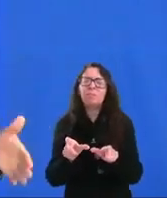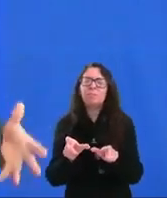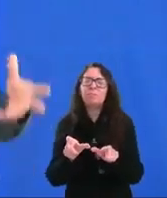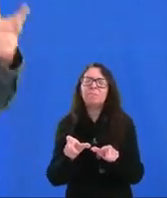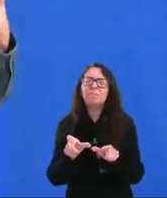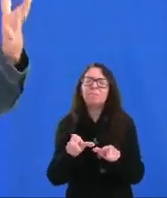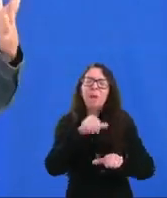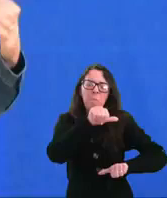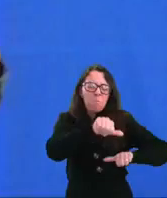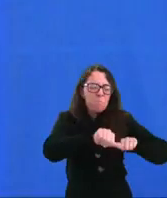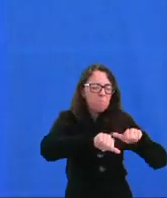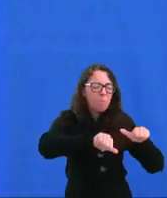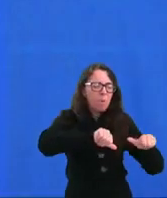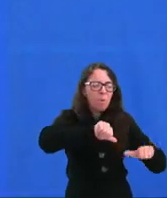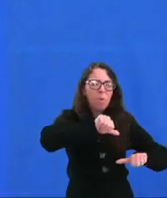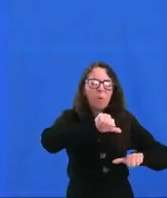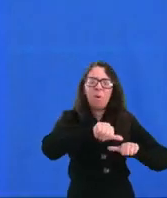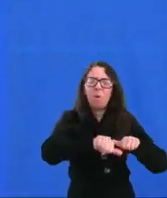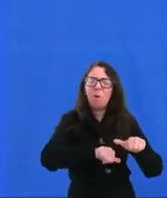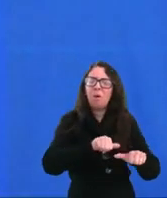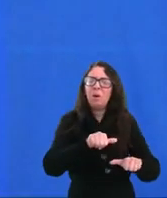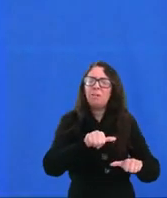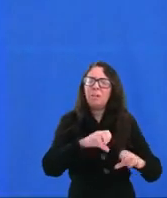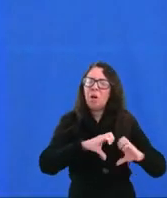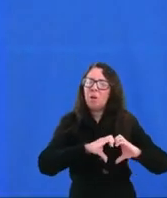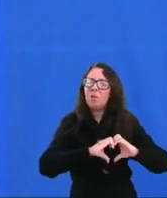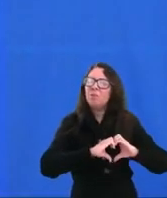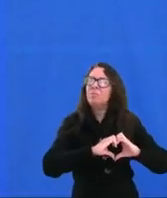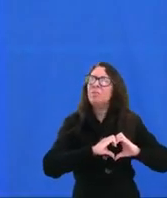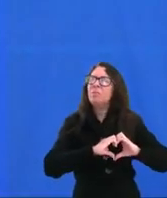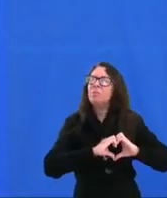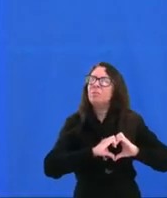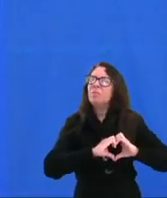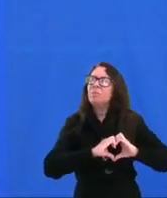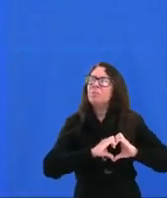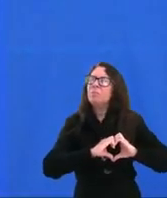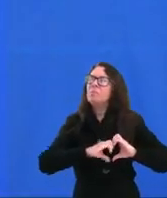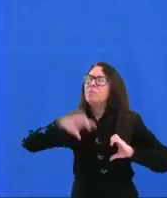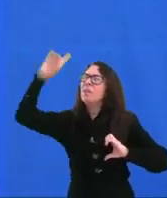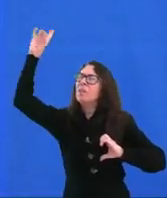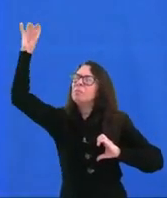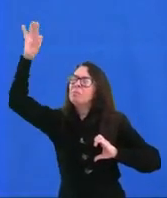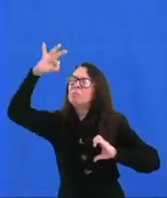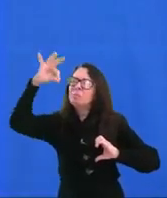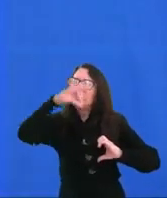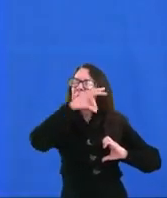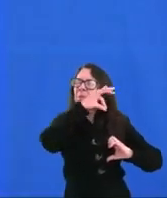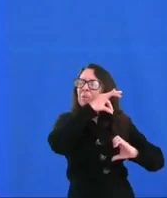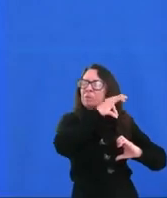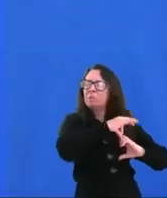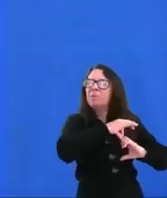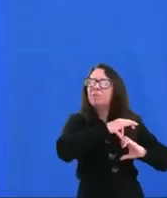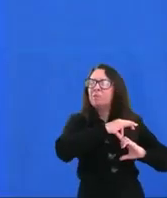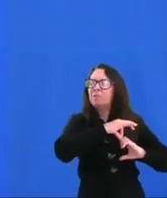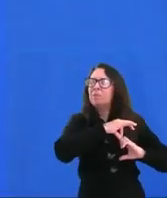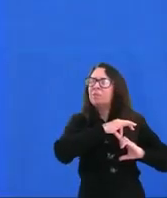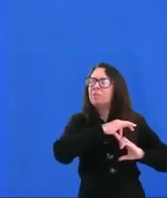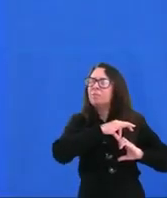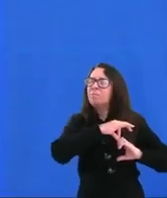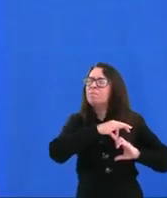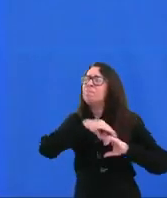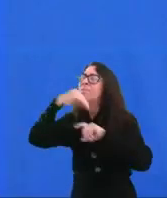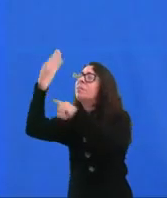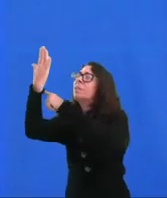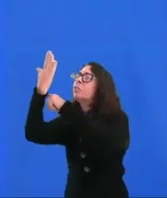que nós venhamos brilhar, Senhor. Brilhar pelo agir do Senhor em nossas vidas através do teu Santo Espírito. Nos ajude e